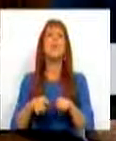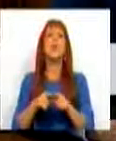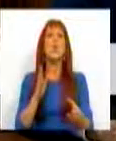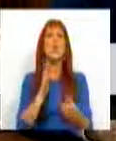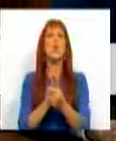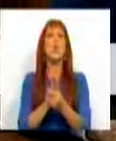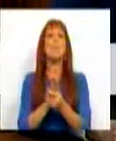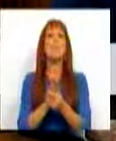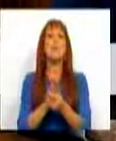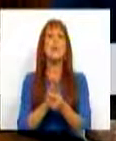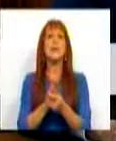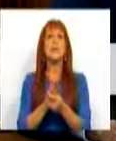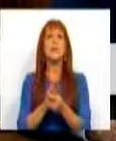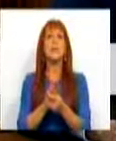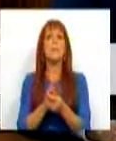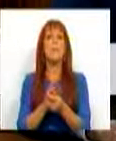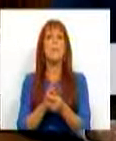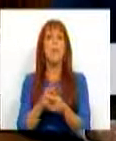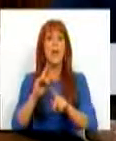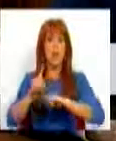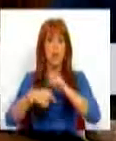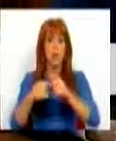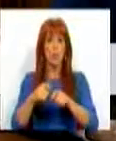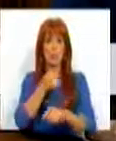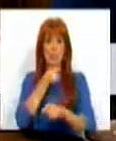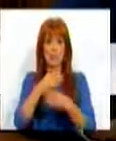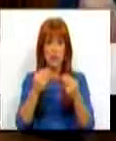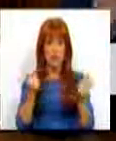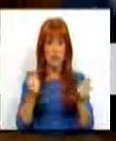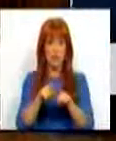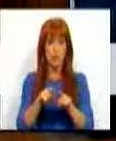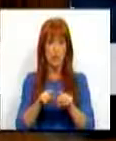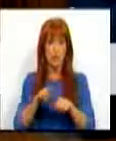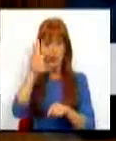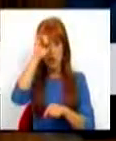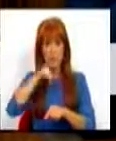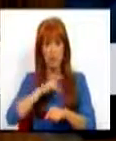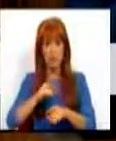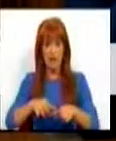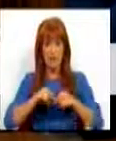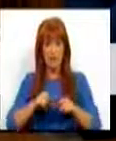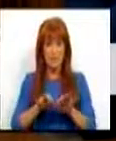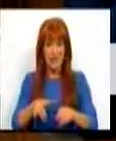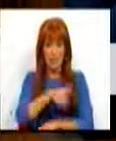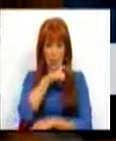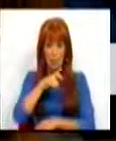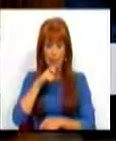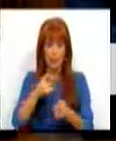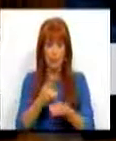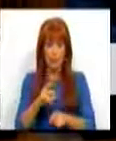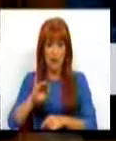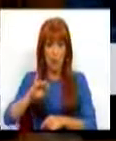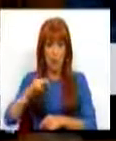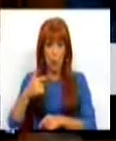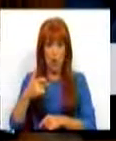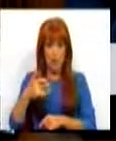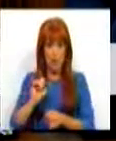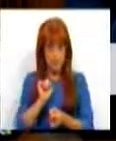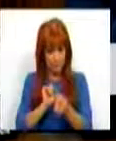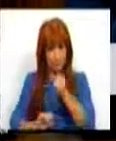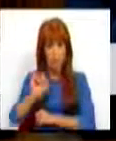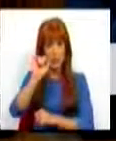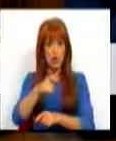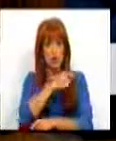porque se o fôssemos tomar em conta ficaríamos numa posição bastante pouco confortável para assegurar o pagamento da dívida que herdámos